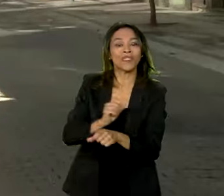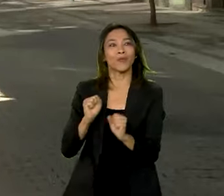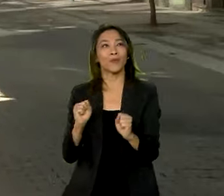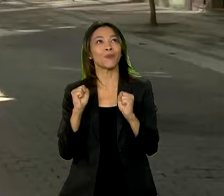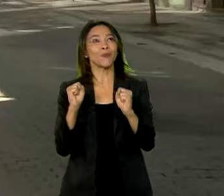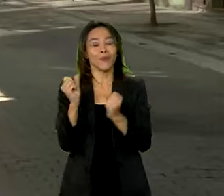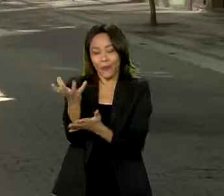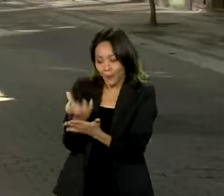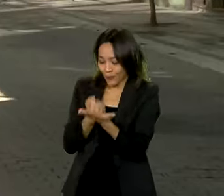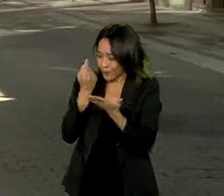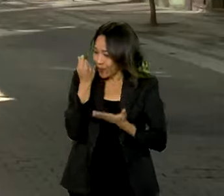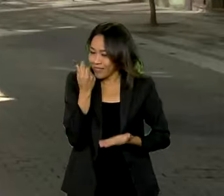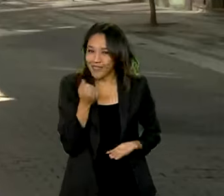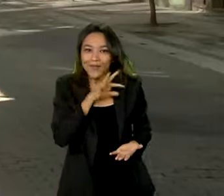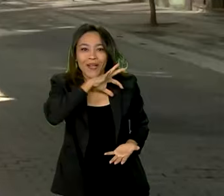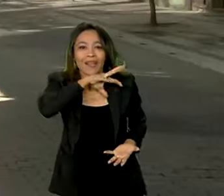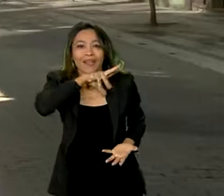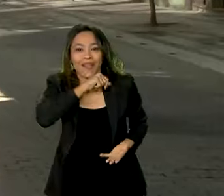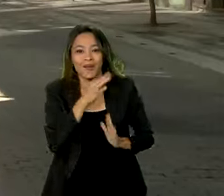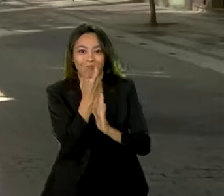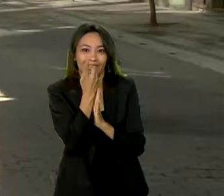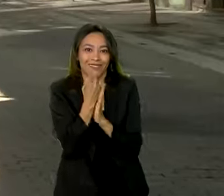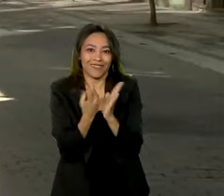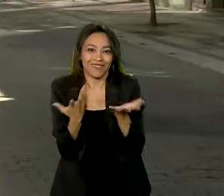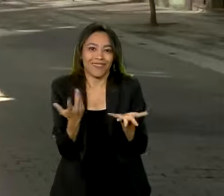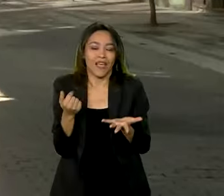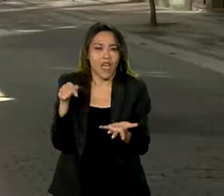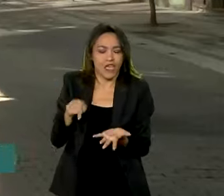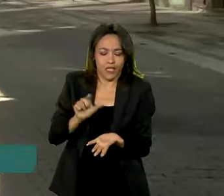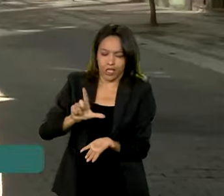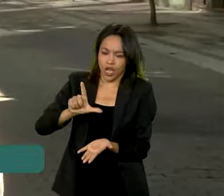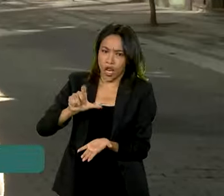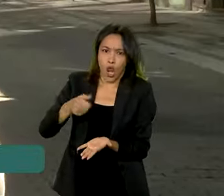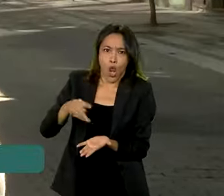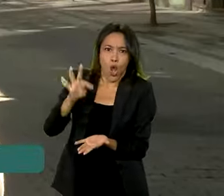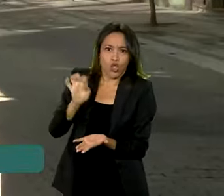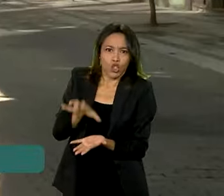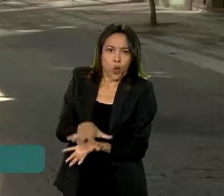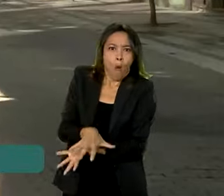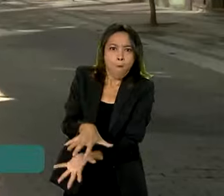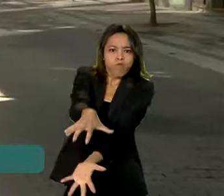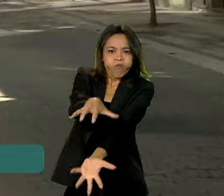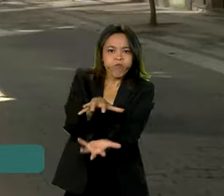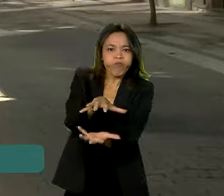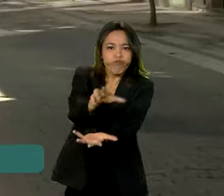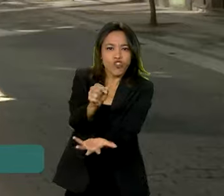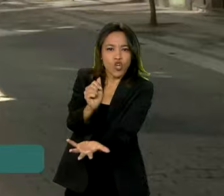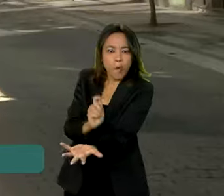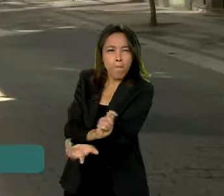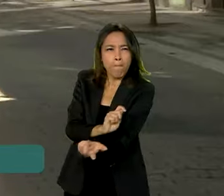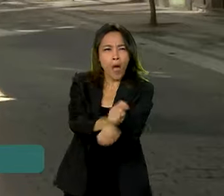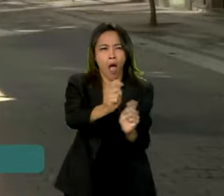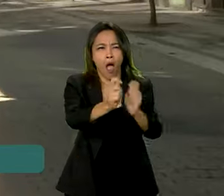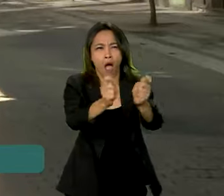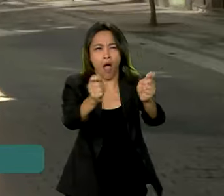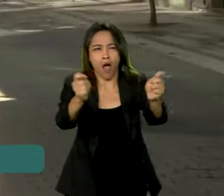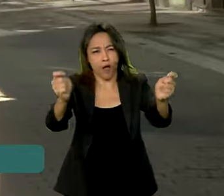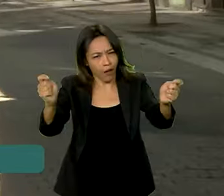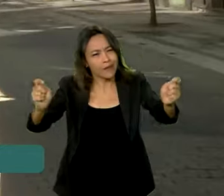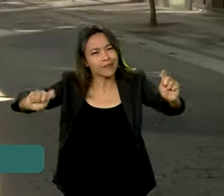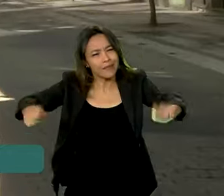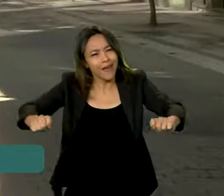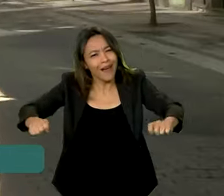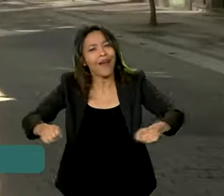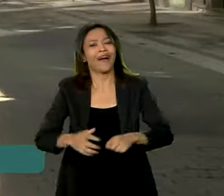deste primeiro lote do imposto de renda. Esse é o maior lote já pago pela Receita Federal. Como você disse, a consulta pode ser feita